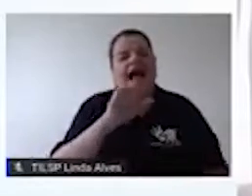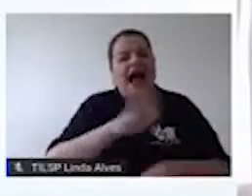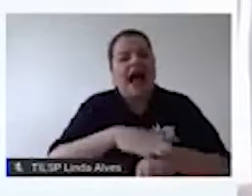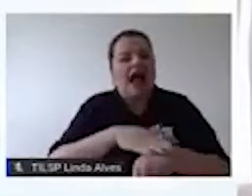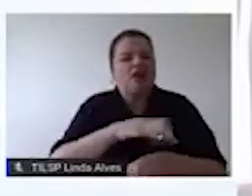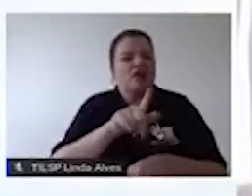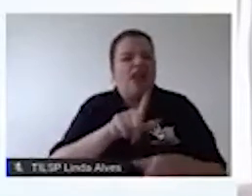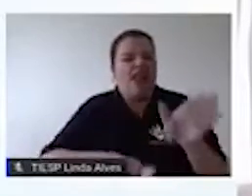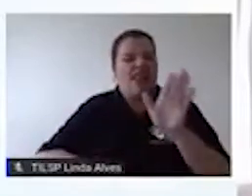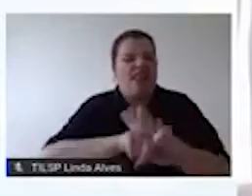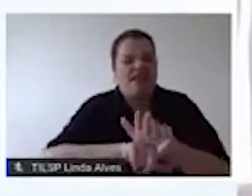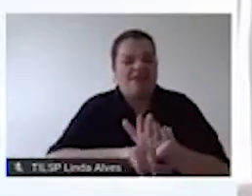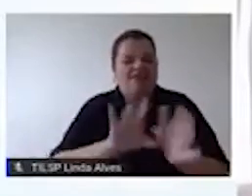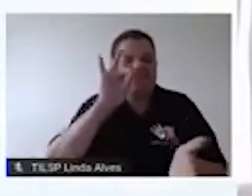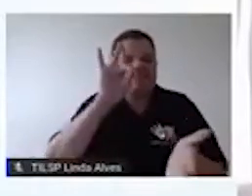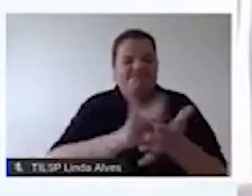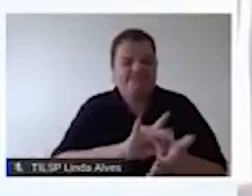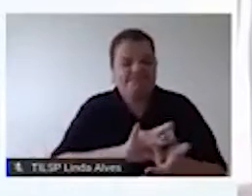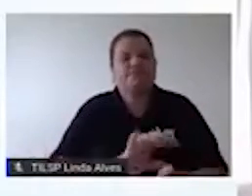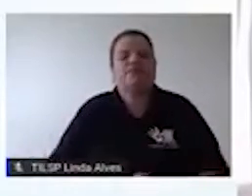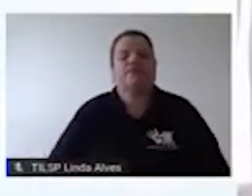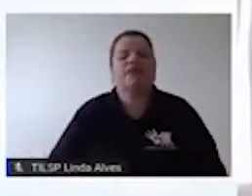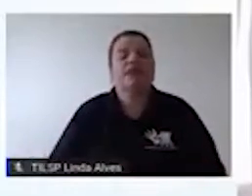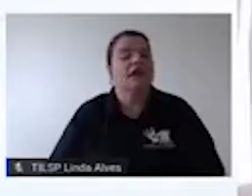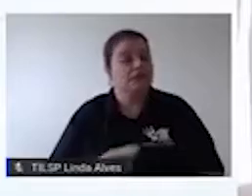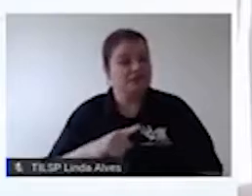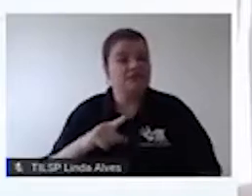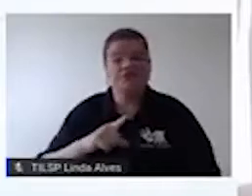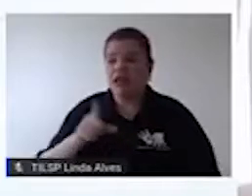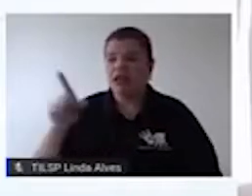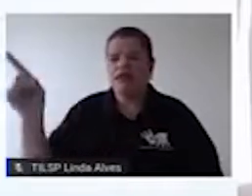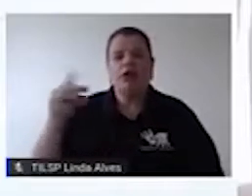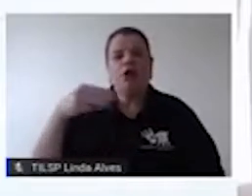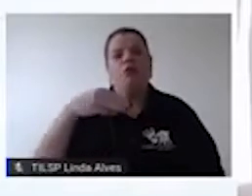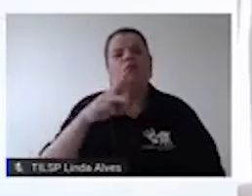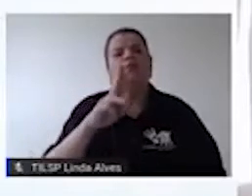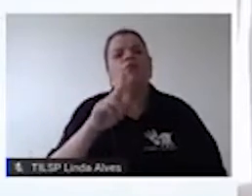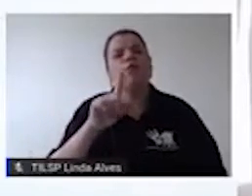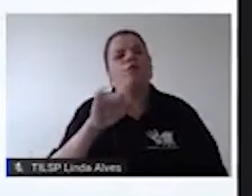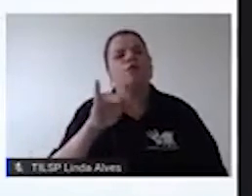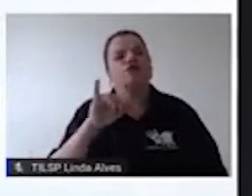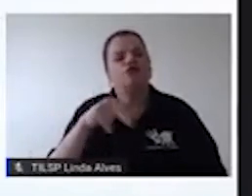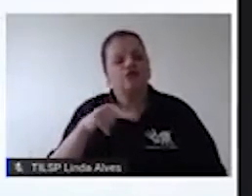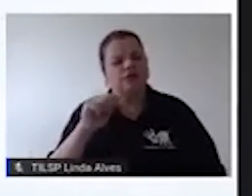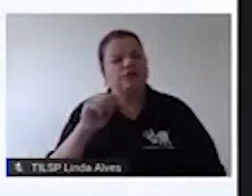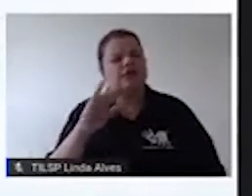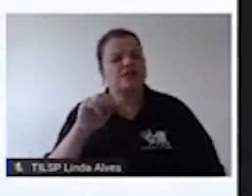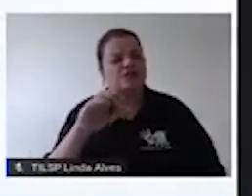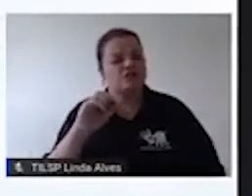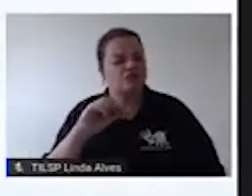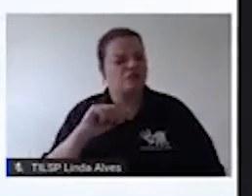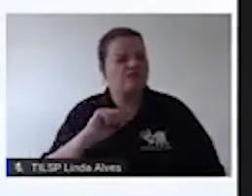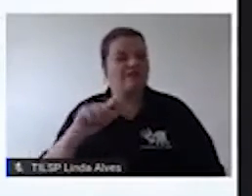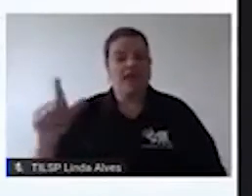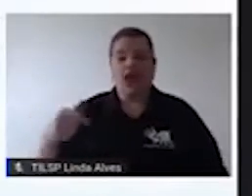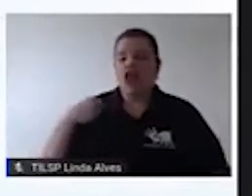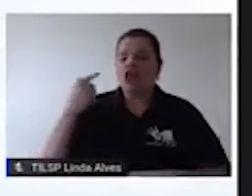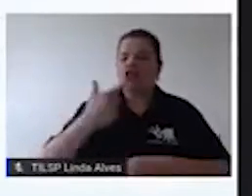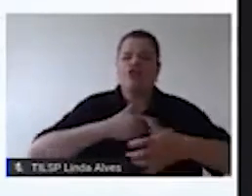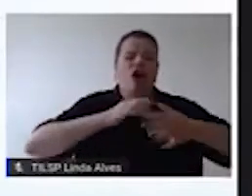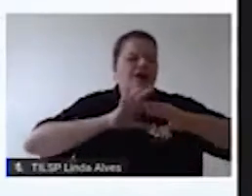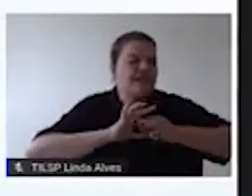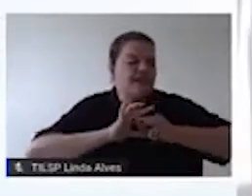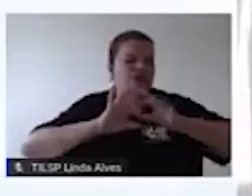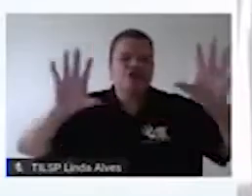e nós vamos ver, porque muitas multinacionais estão aqui, estão em São Paulo, então assinaram lá, assinou aqui. Nós estamos à disposição